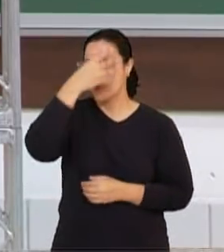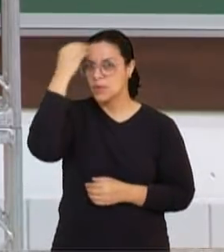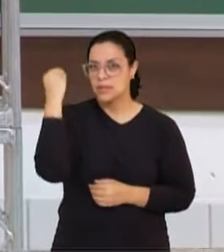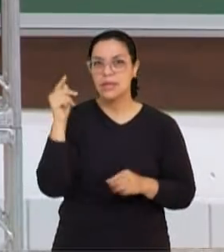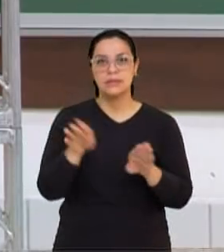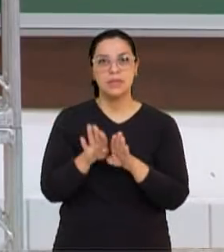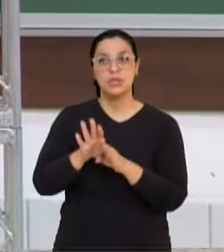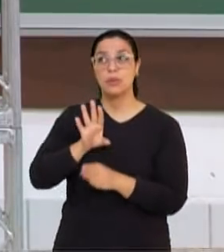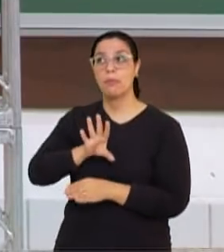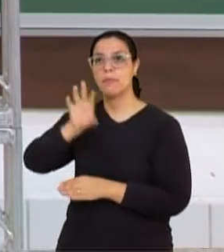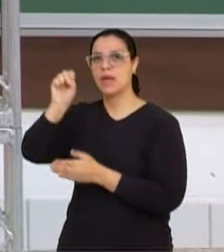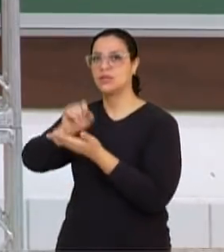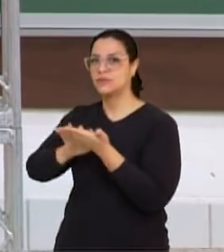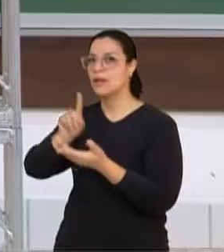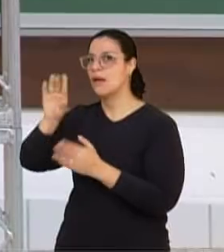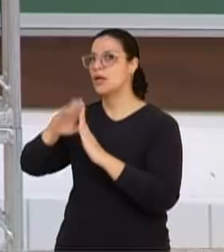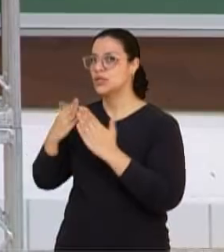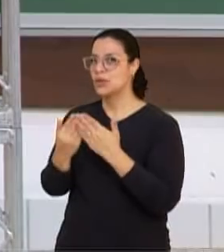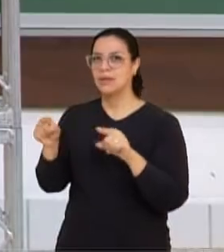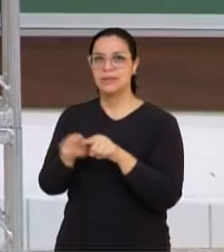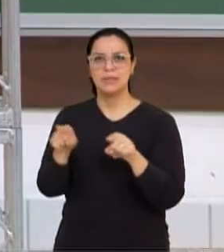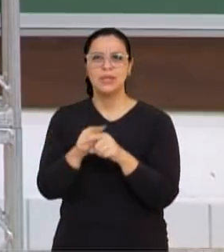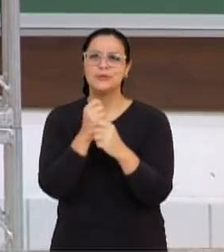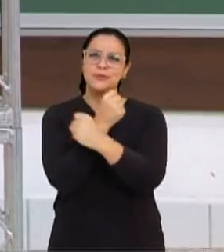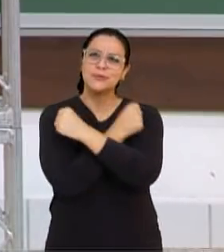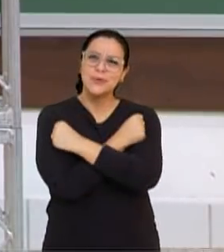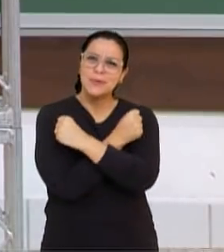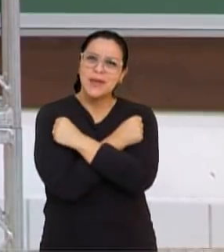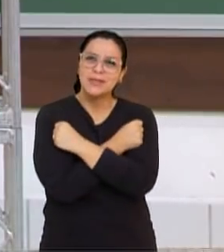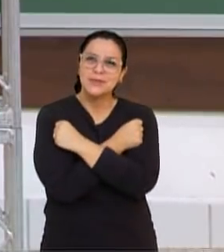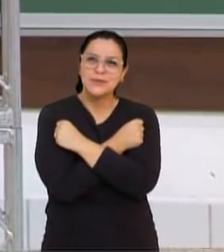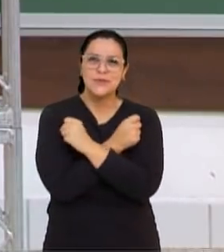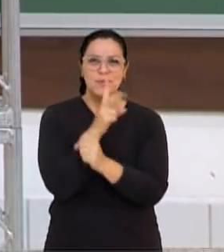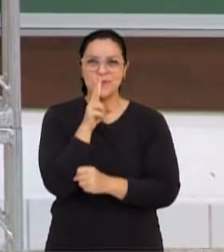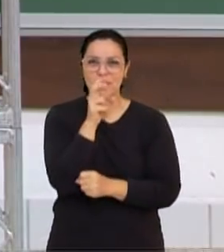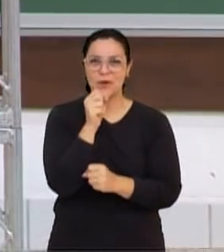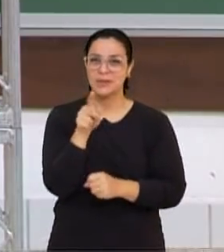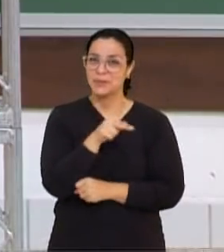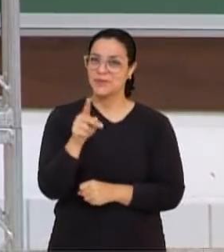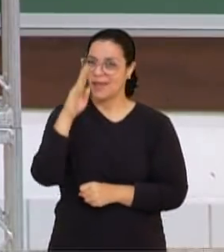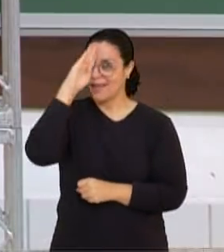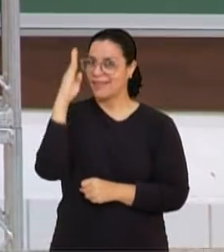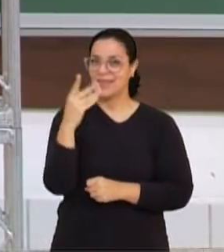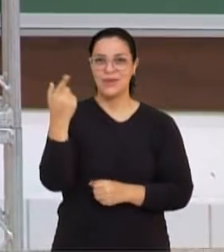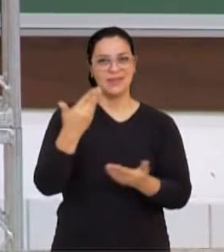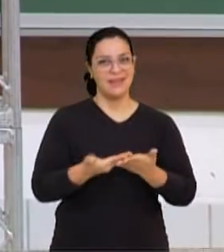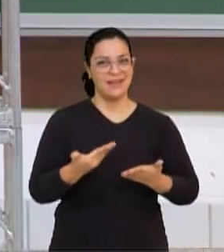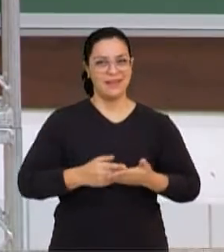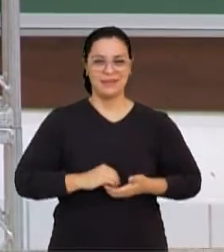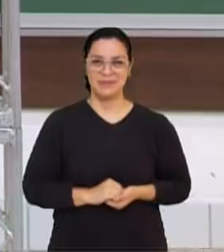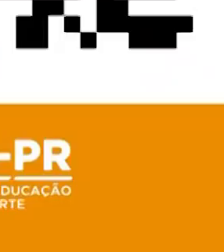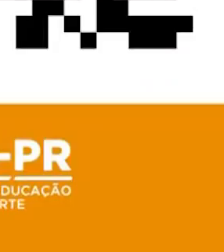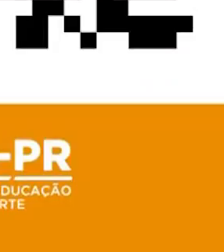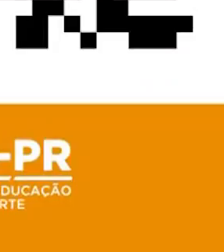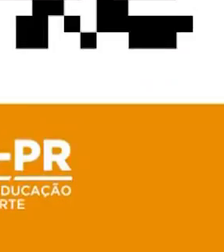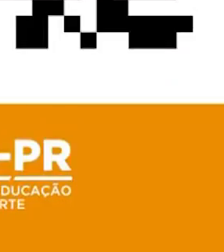de pegar sua atividade na escola também, tá bom? Um grande abraço bem apertado da professora e até a nossa próxima aula.